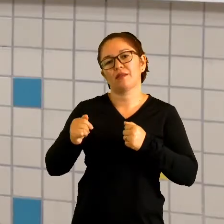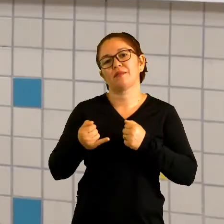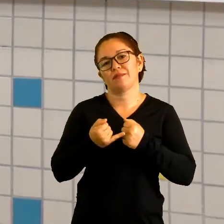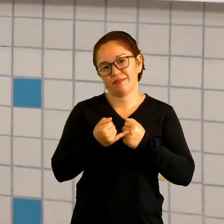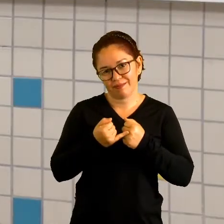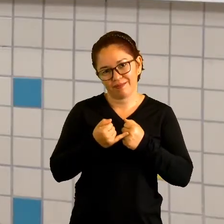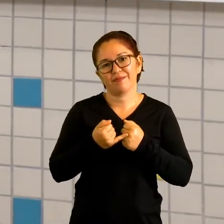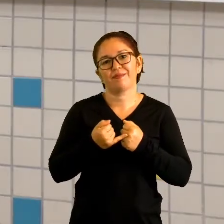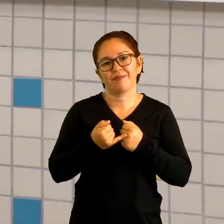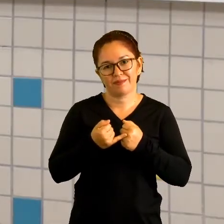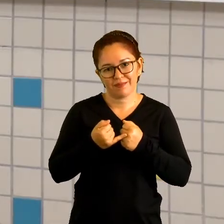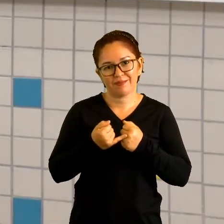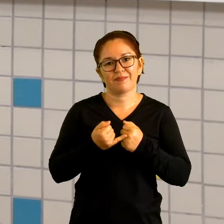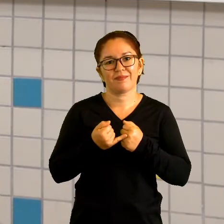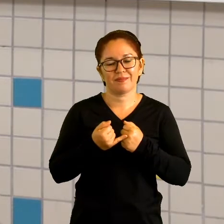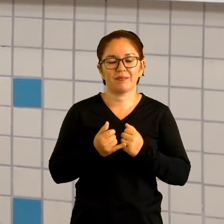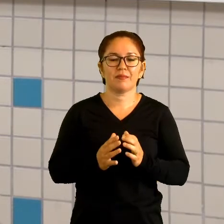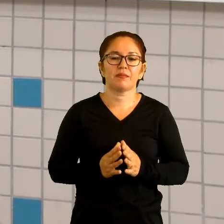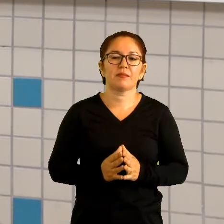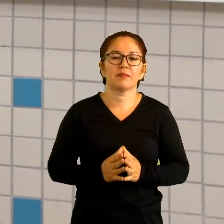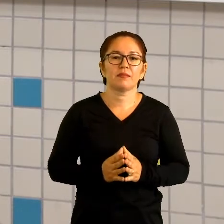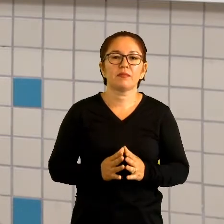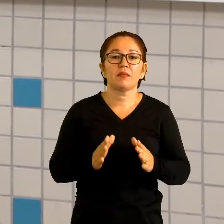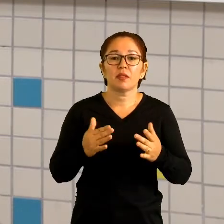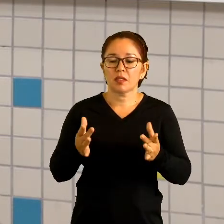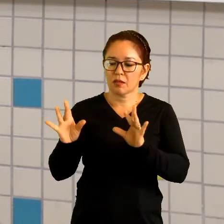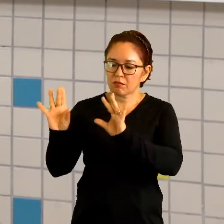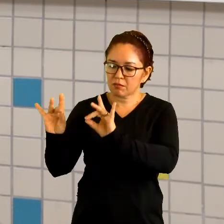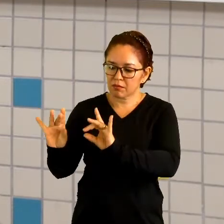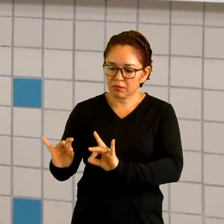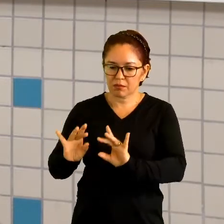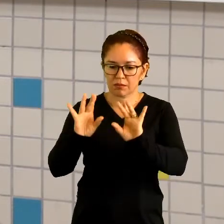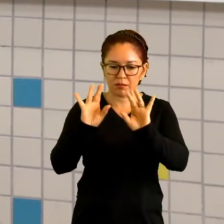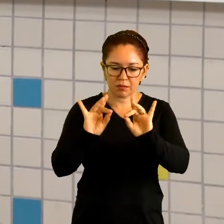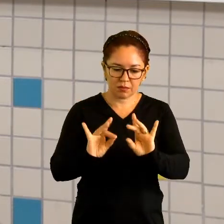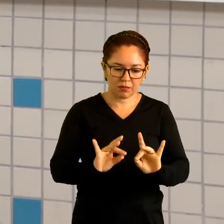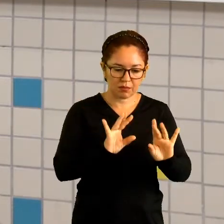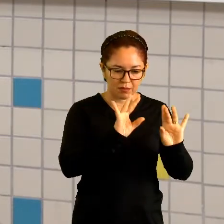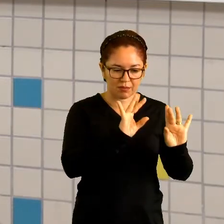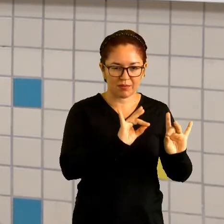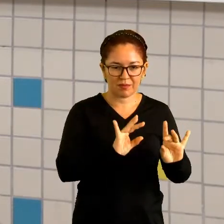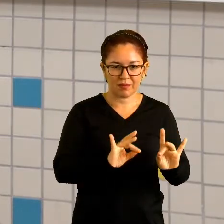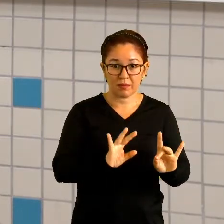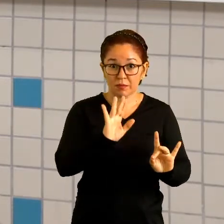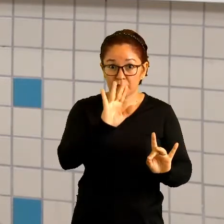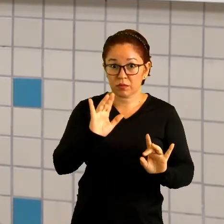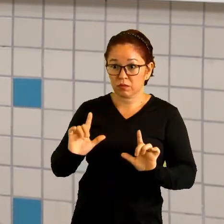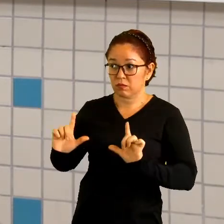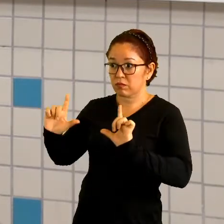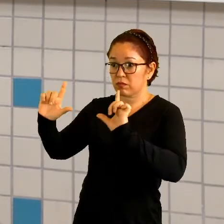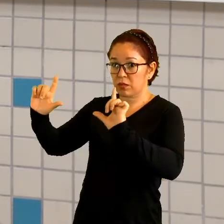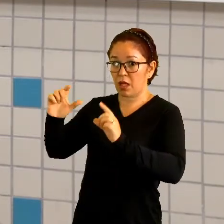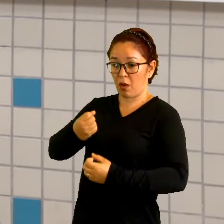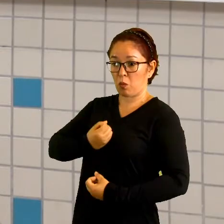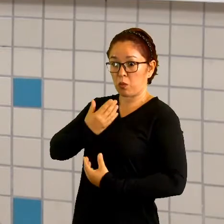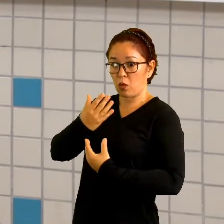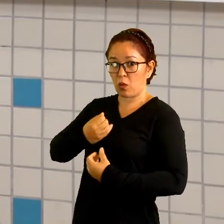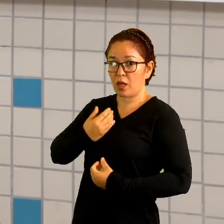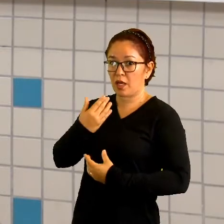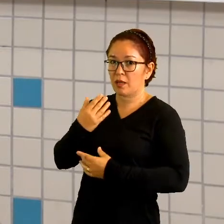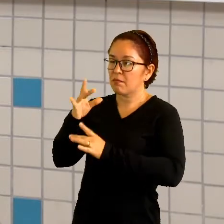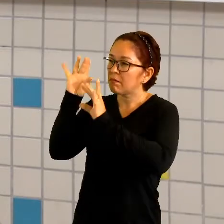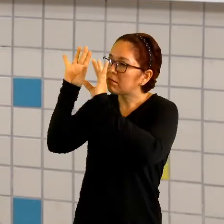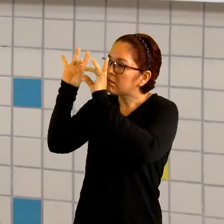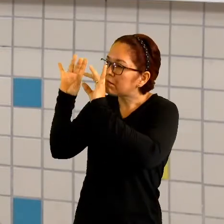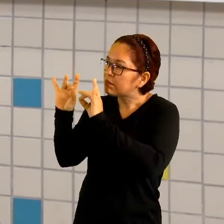bem. Vamos analisar essas qualidades dentro de um poema bem conhecido por vocês, um poema